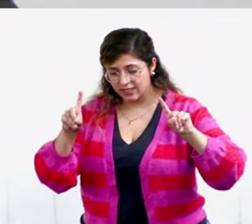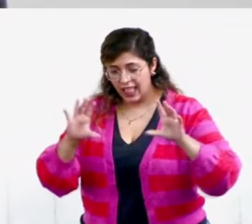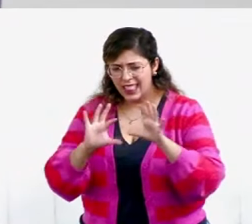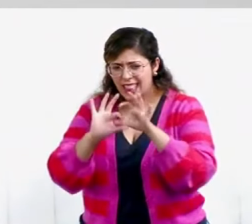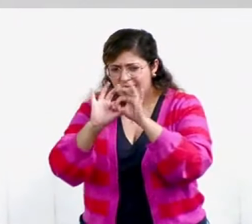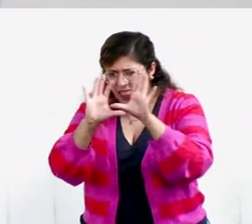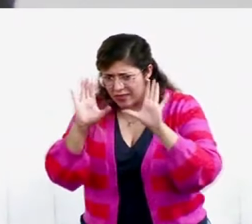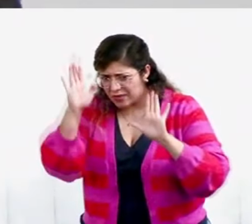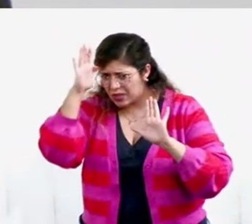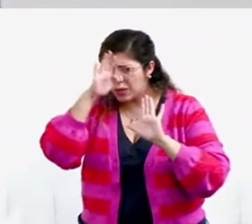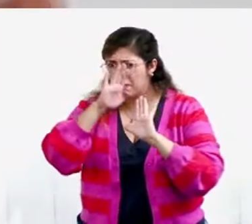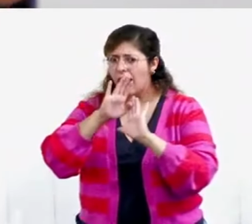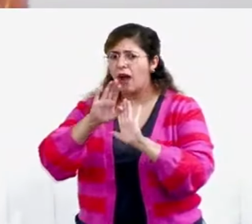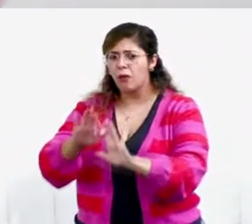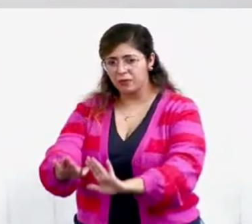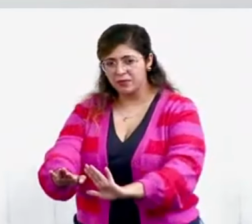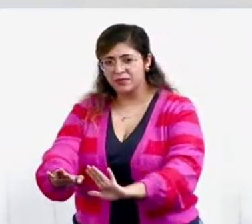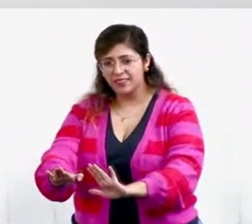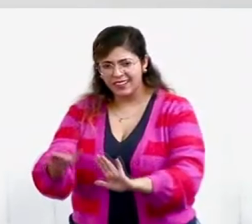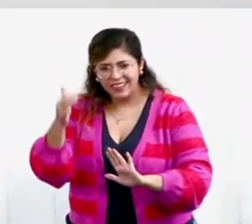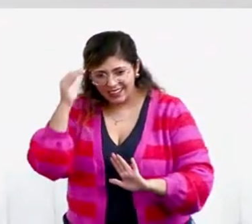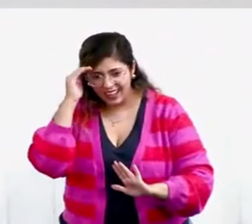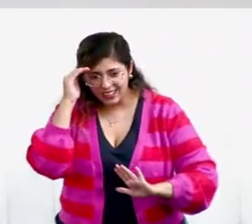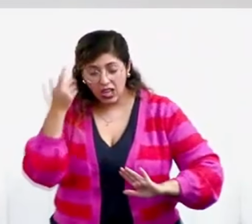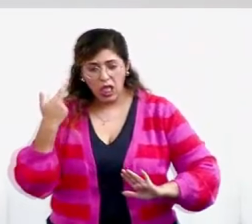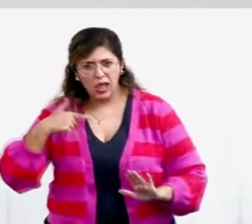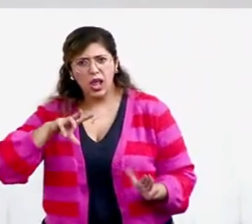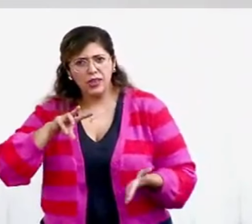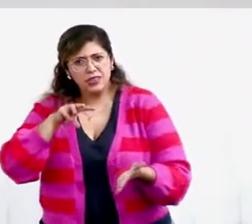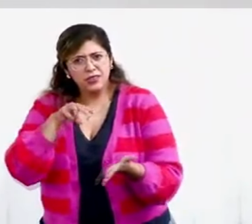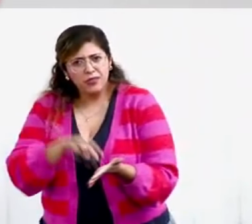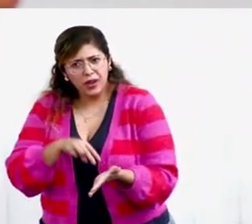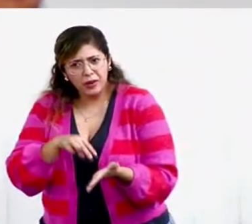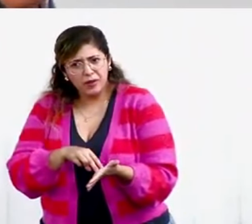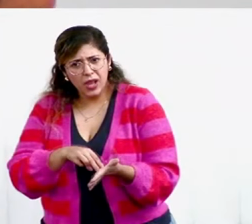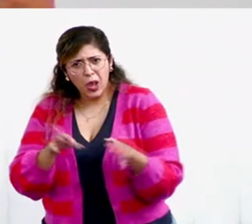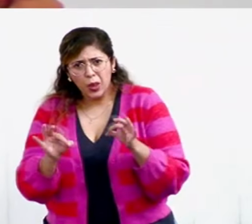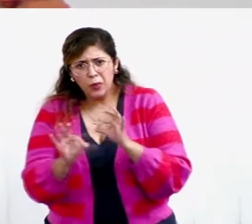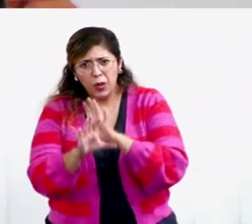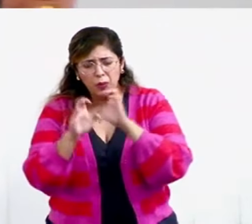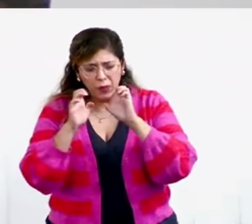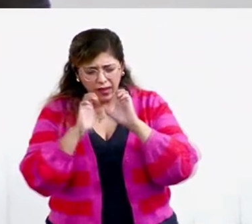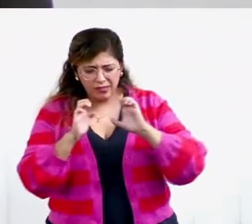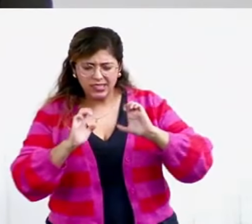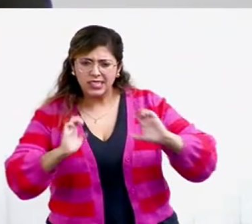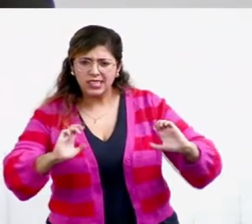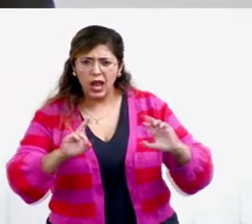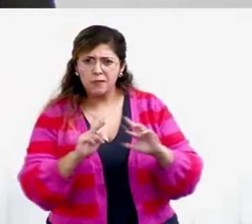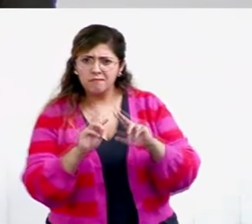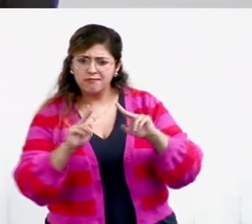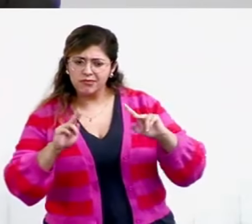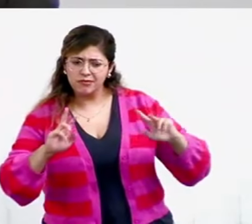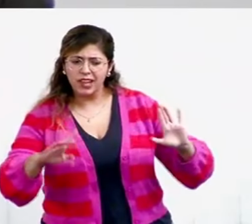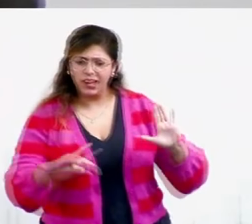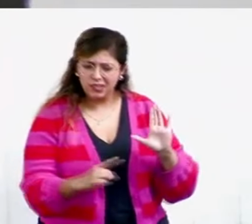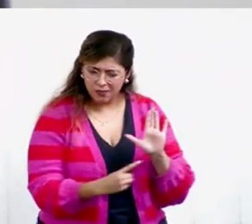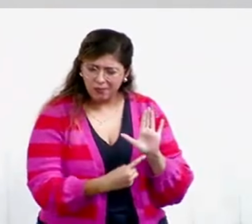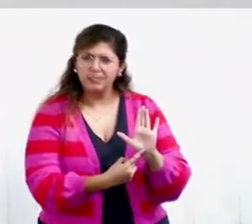mas para transformar o mundo com o evangelho que muda a vida, disposição, coração.